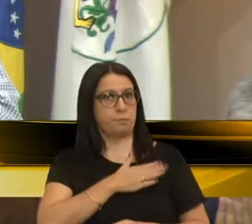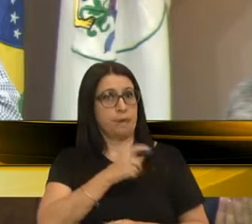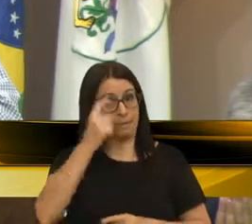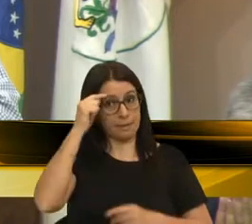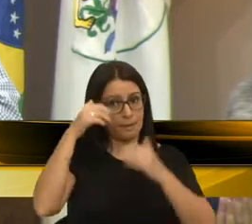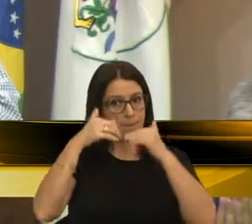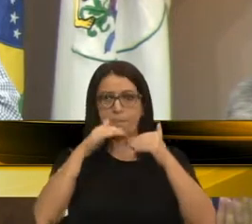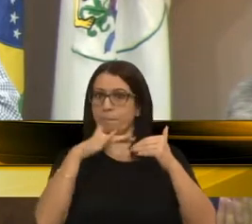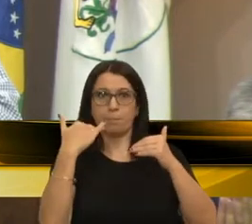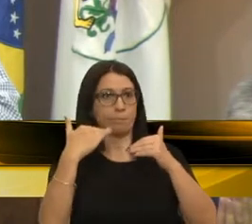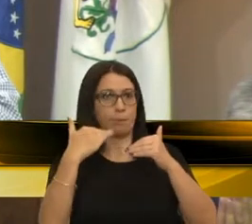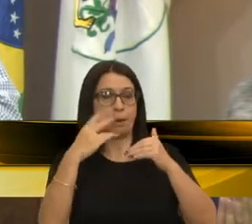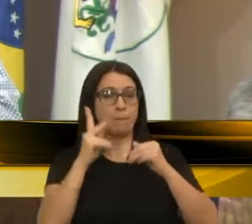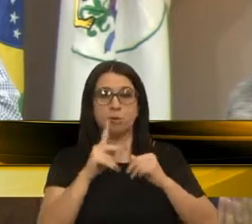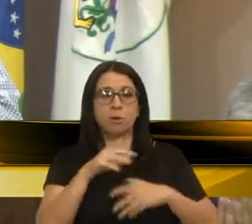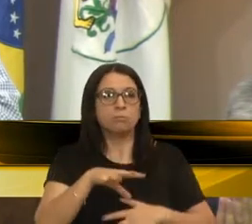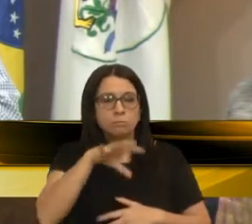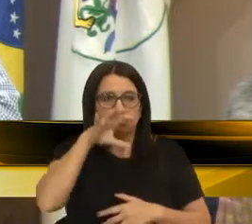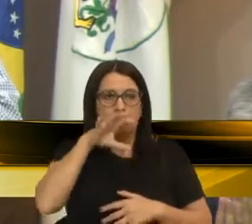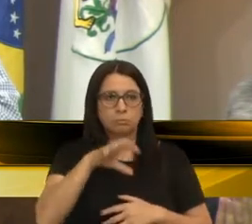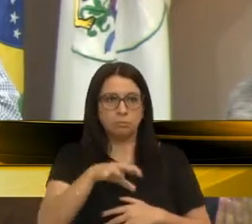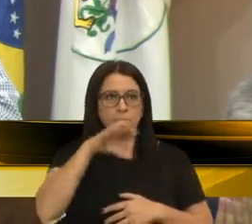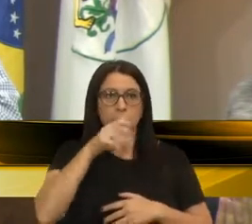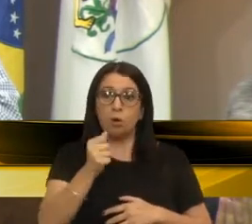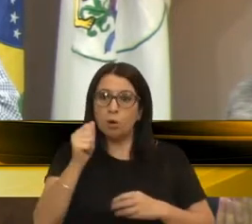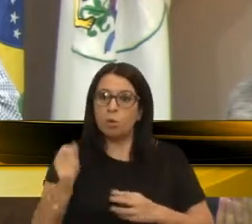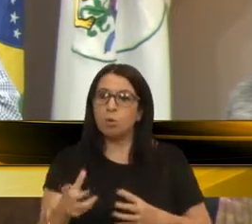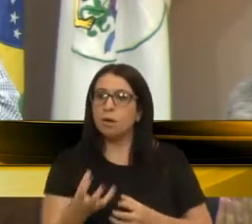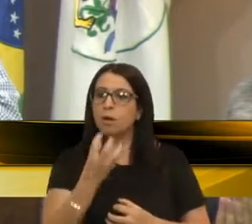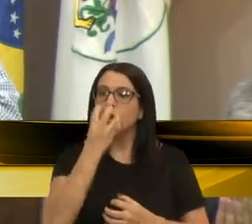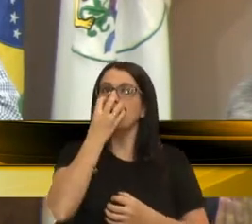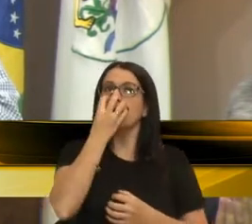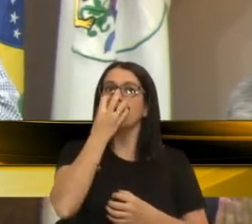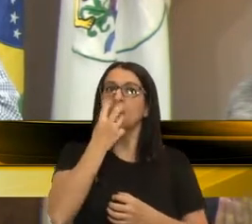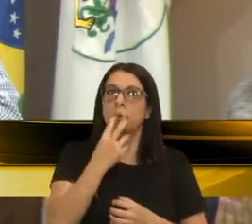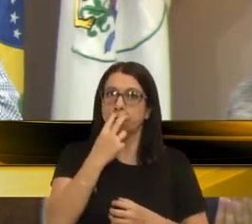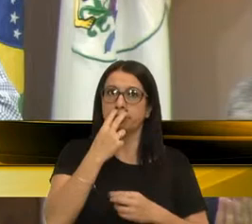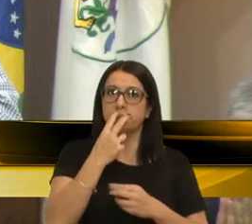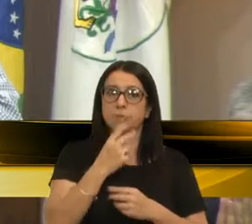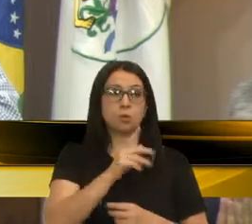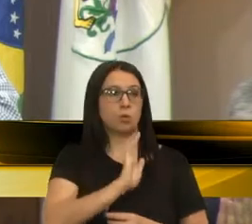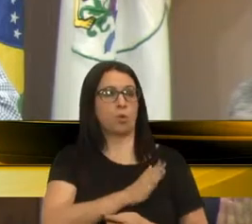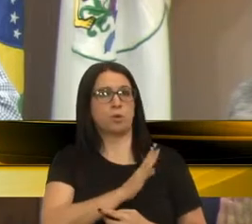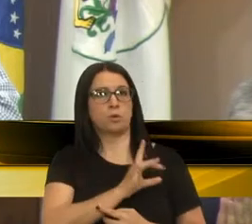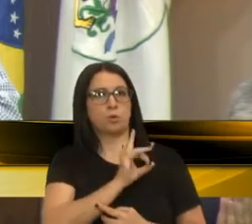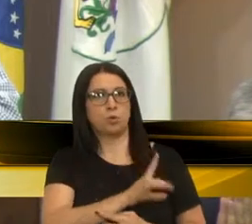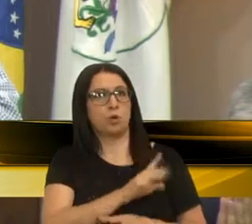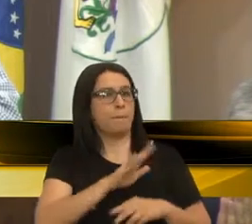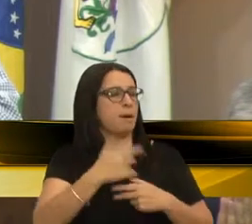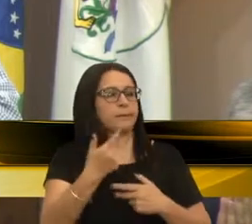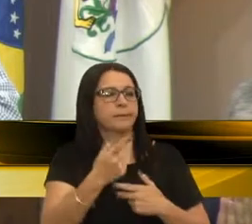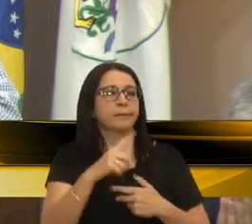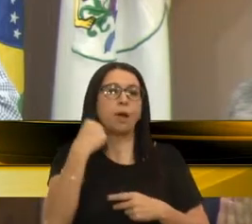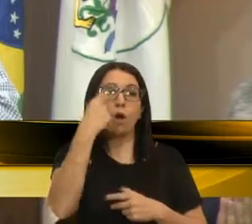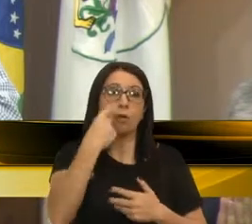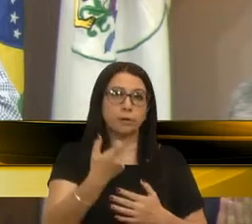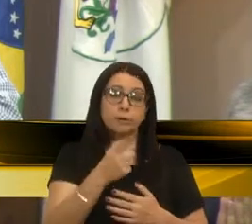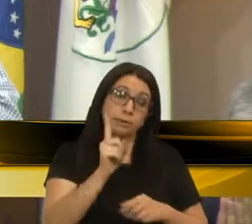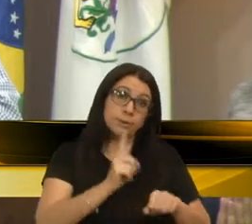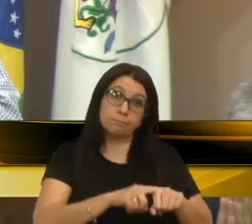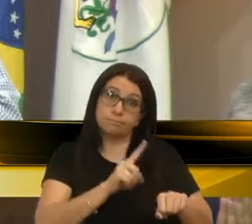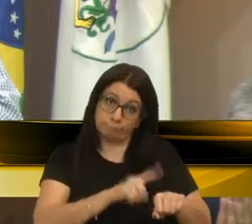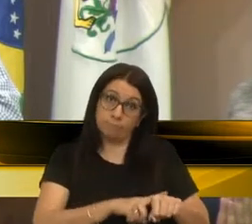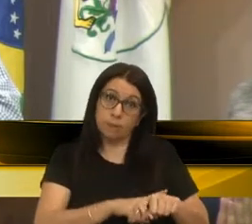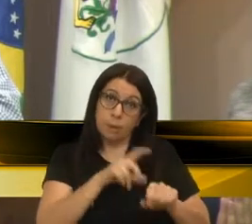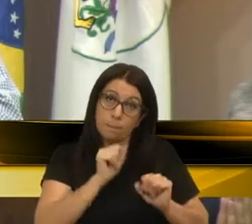a pessoa não pode respirar sem os aparelhos e o coração baterá somente por mais algumas horas. É nesse momento que